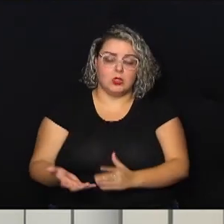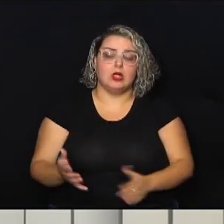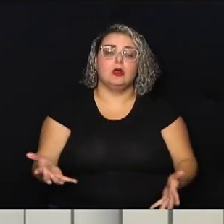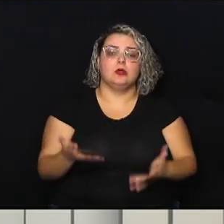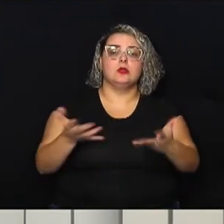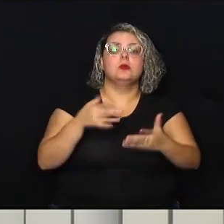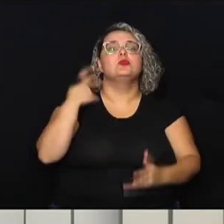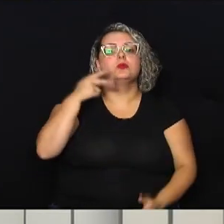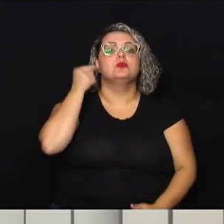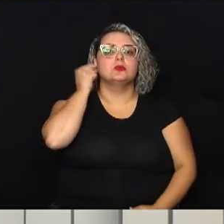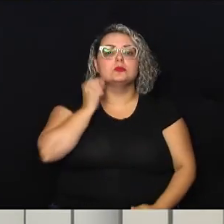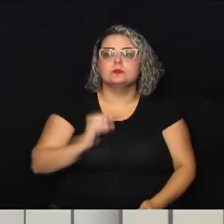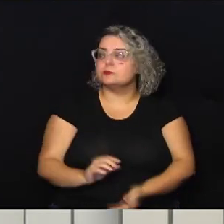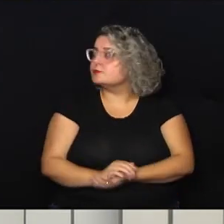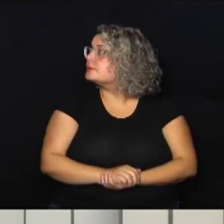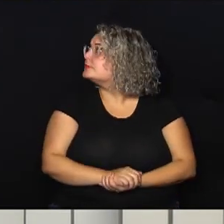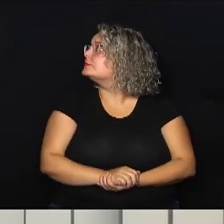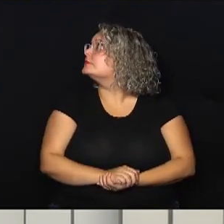vereador Marcelo Silva.